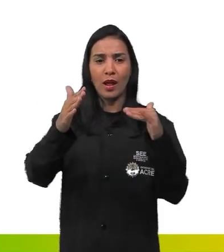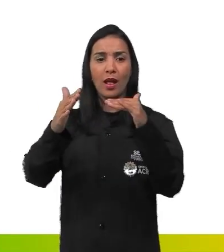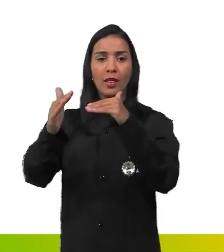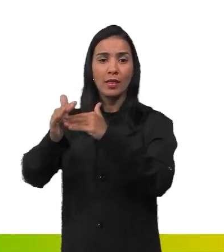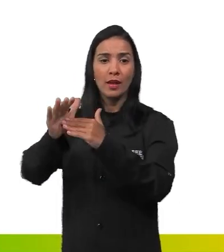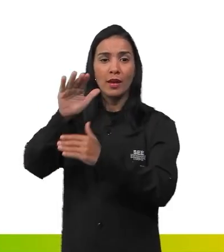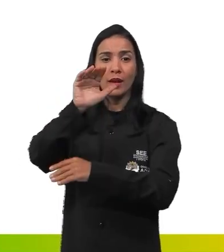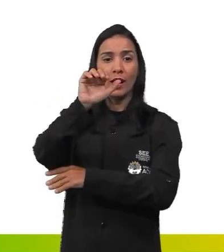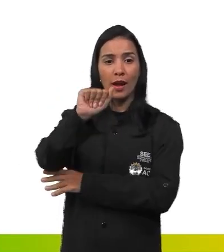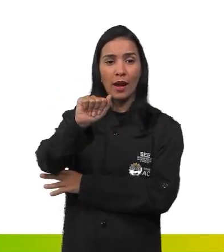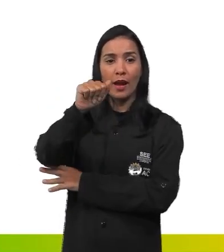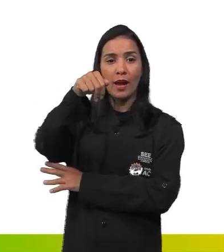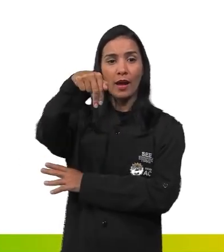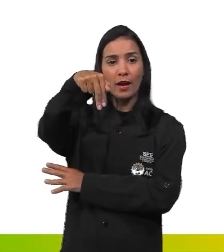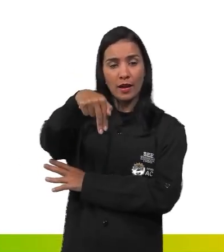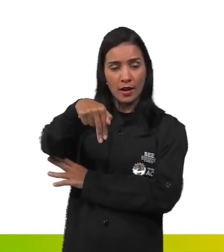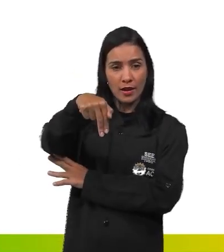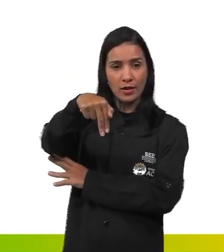AN mais 1,